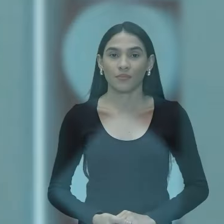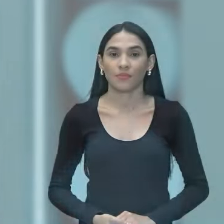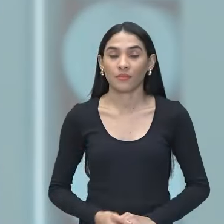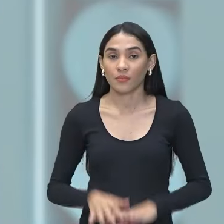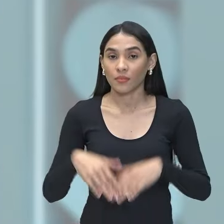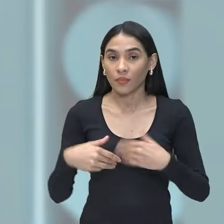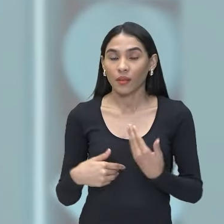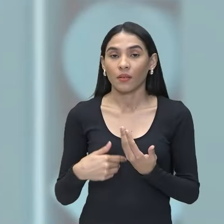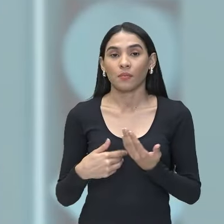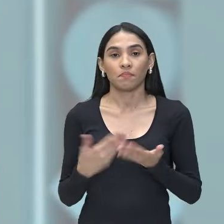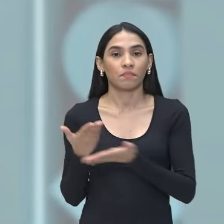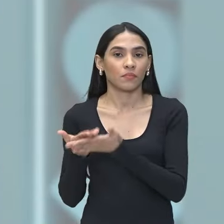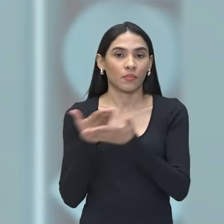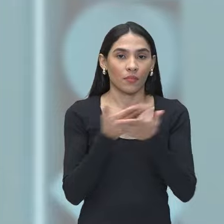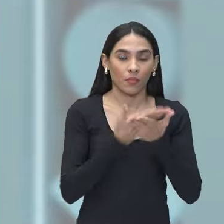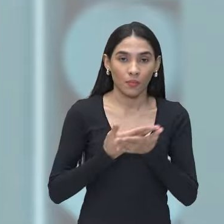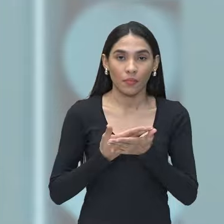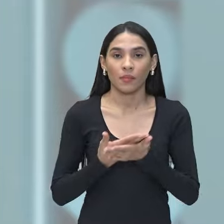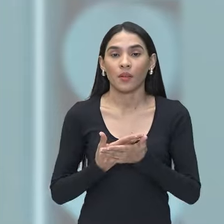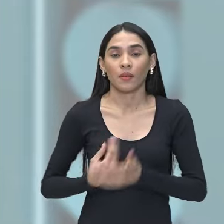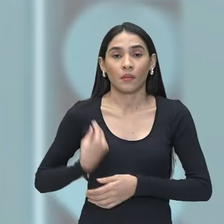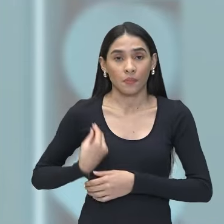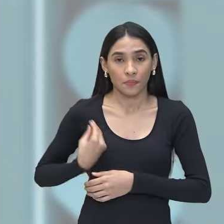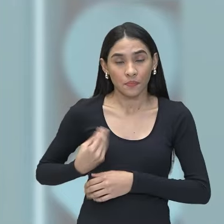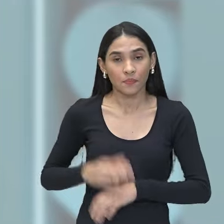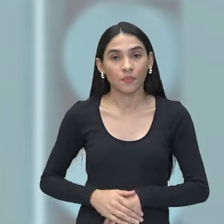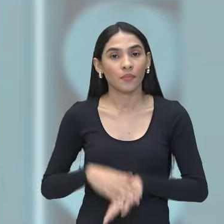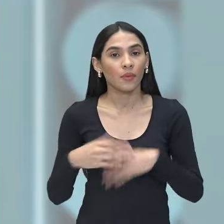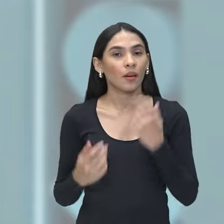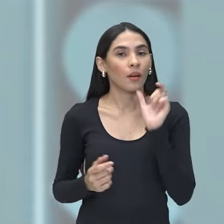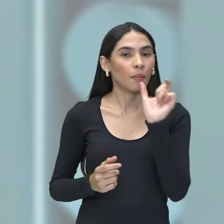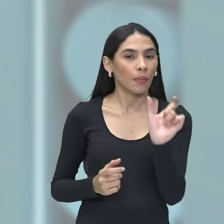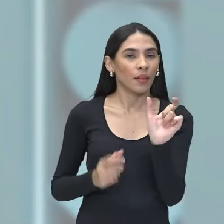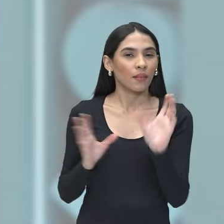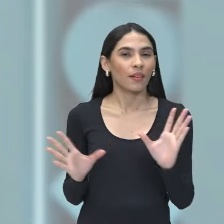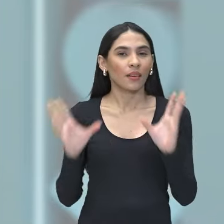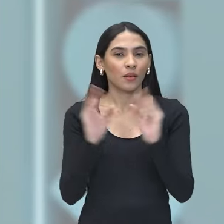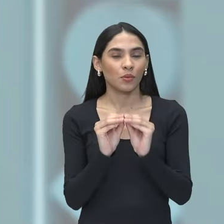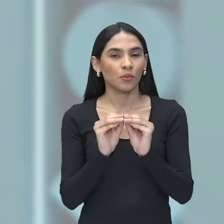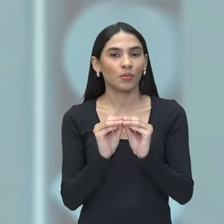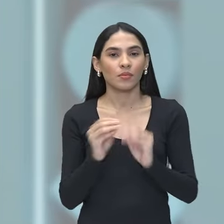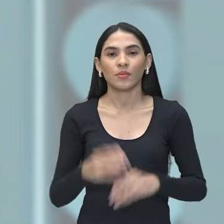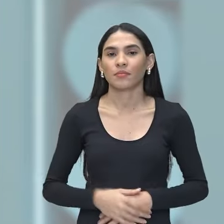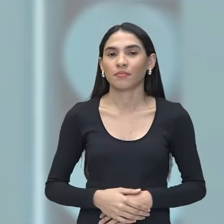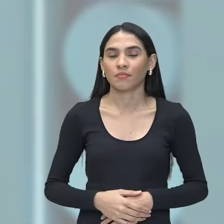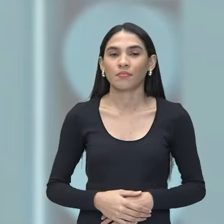Ao longo de toda a nossa vida escolar, a palavra resumo